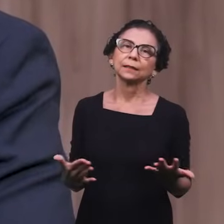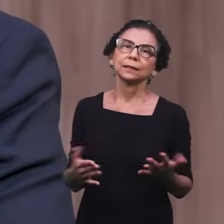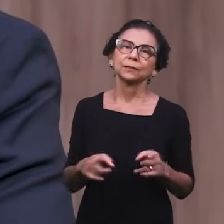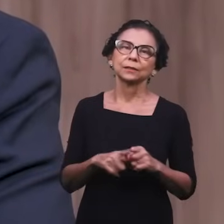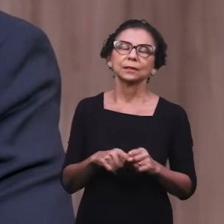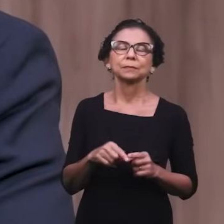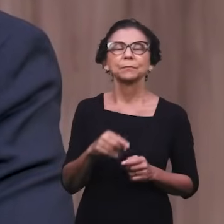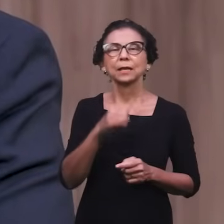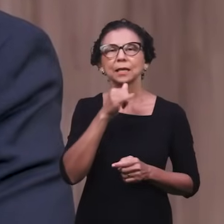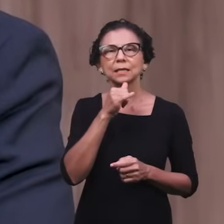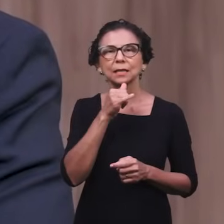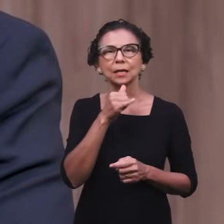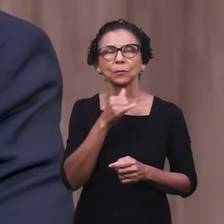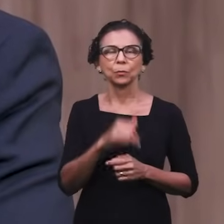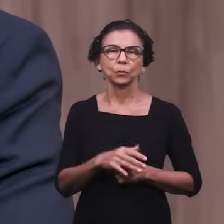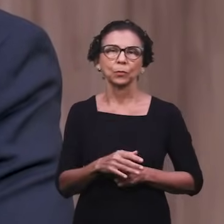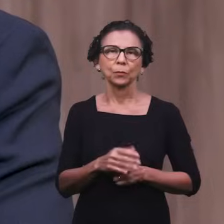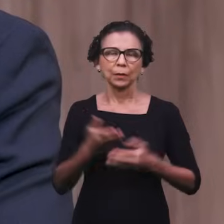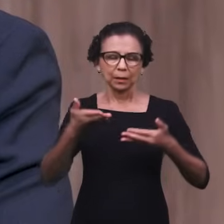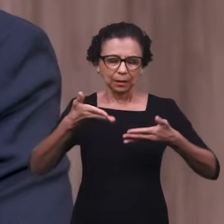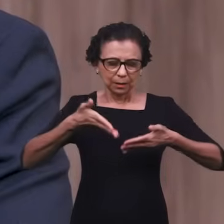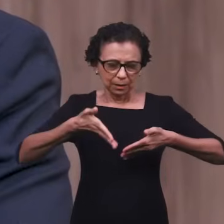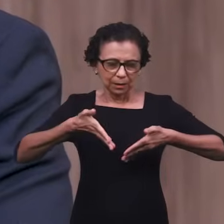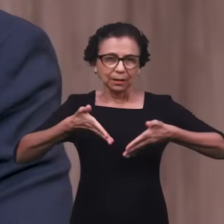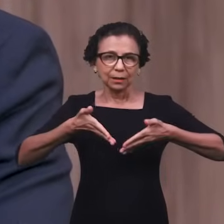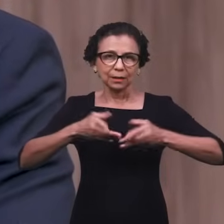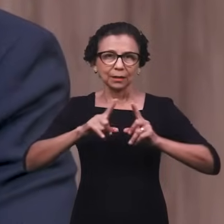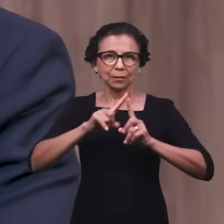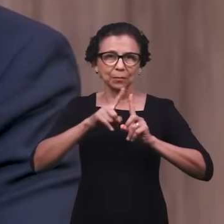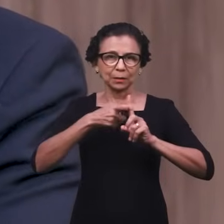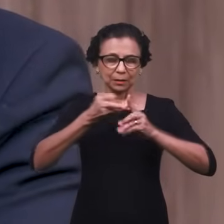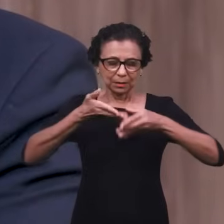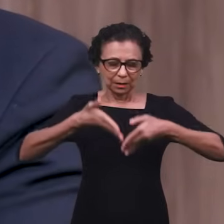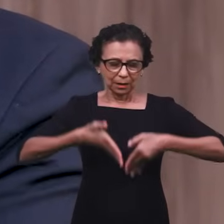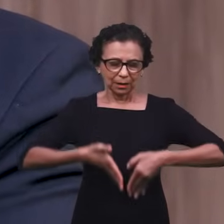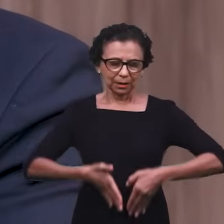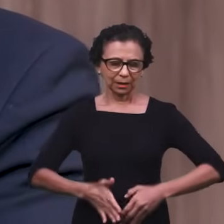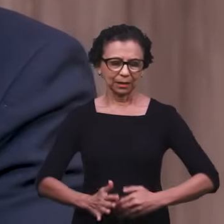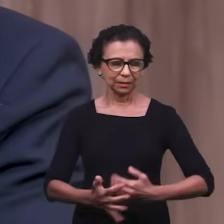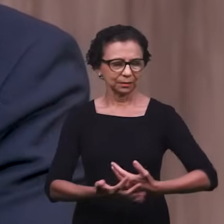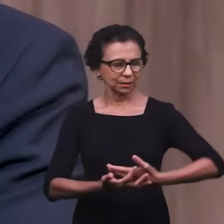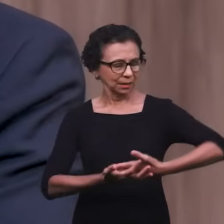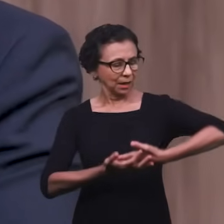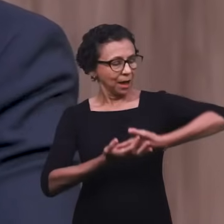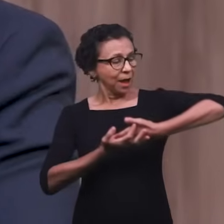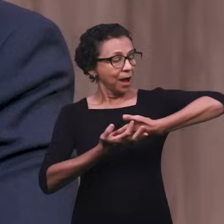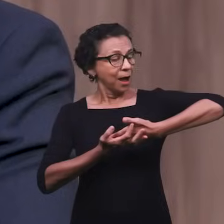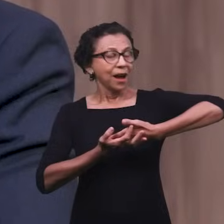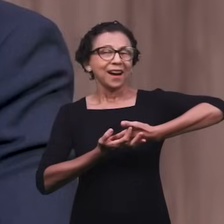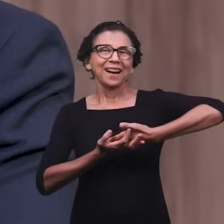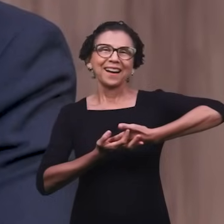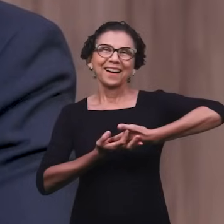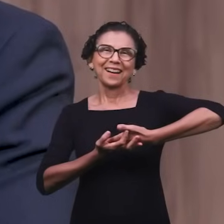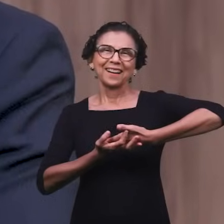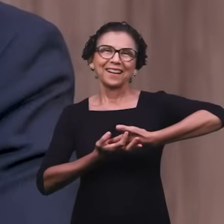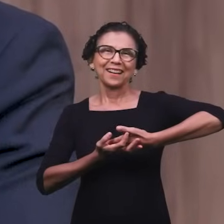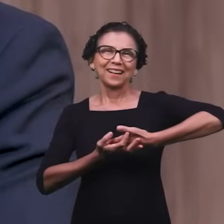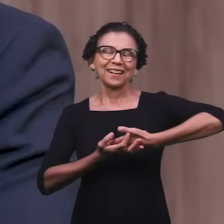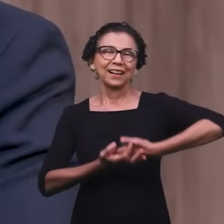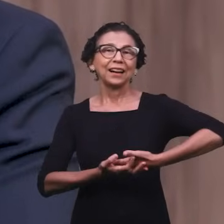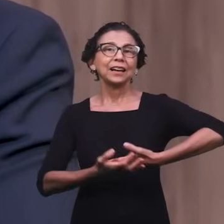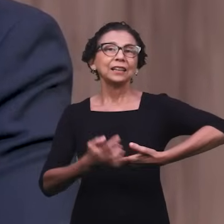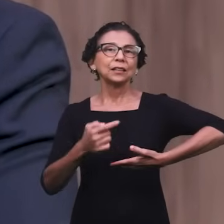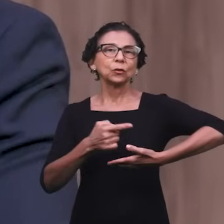Você pega um recém-nascido, ele nasce, ele já absorve, a inteligência dele já começa a ser